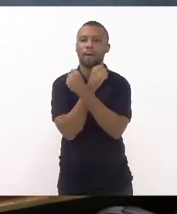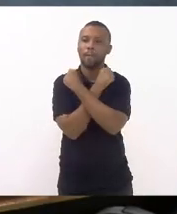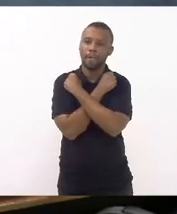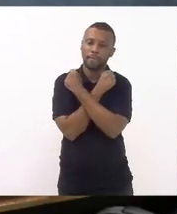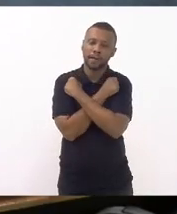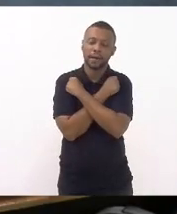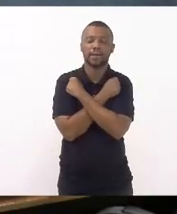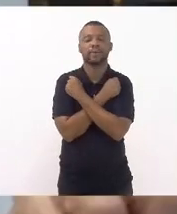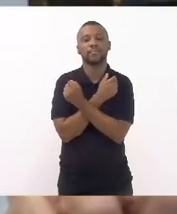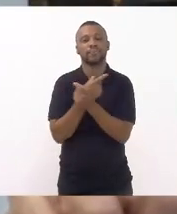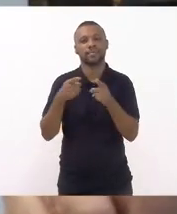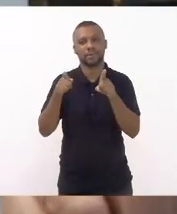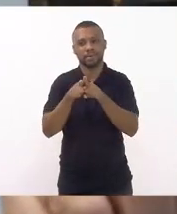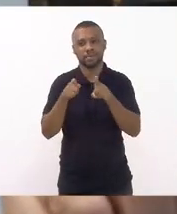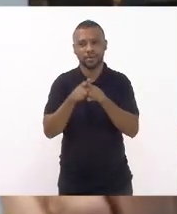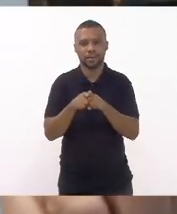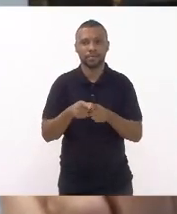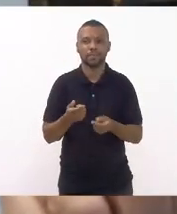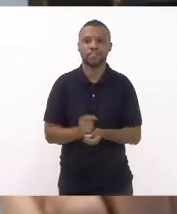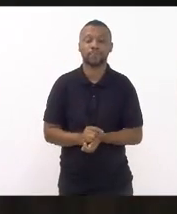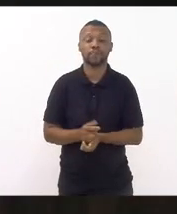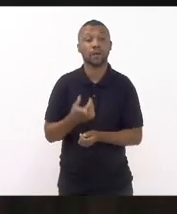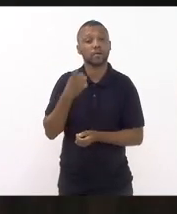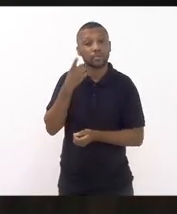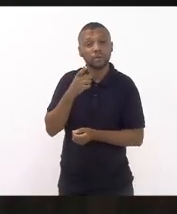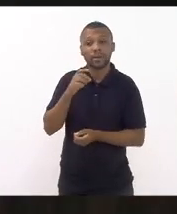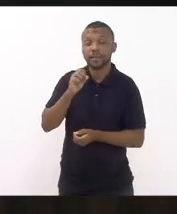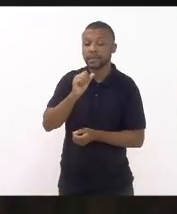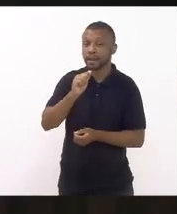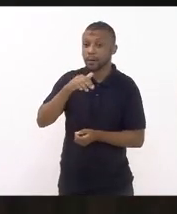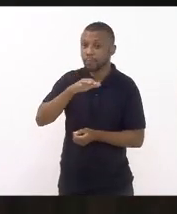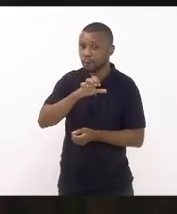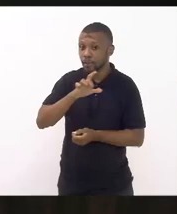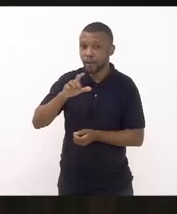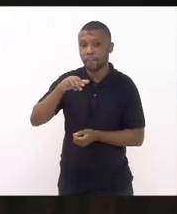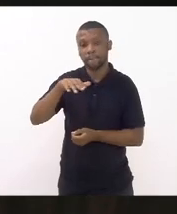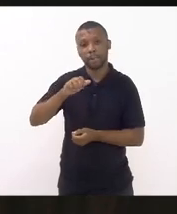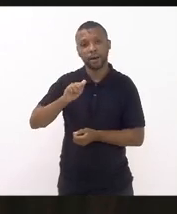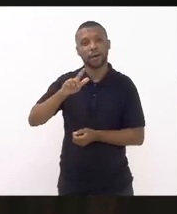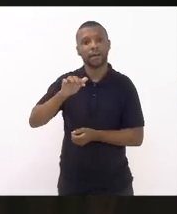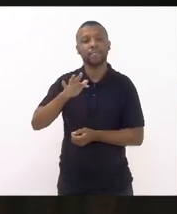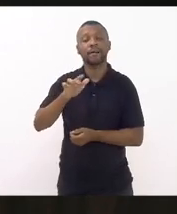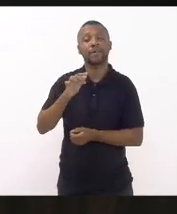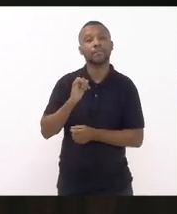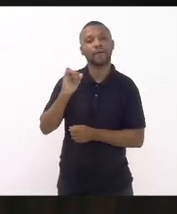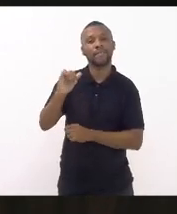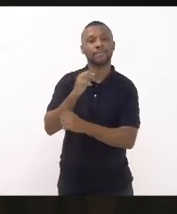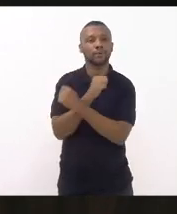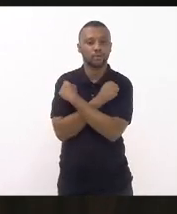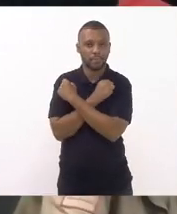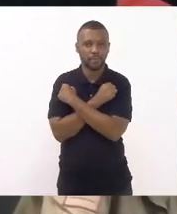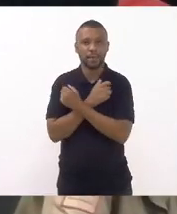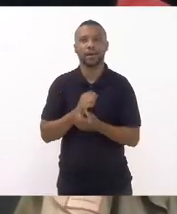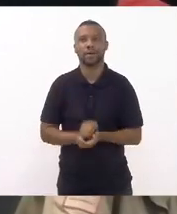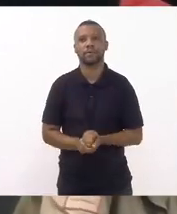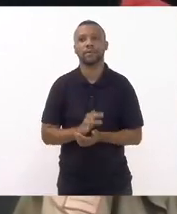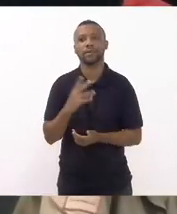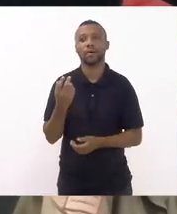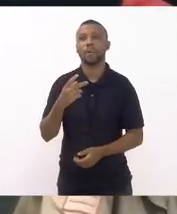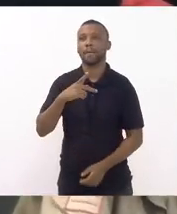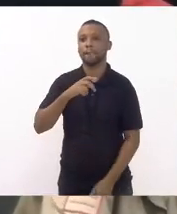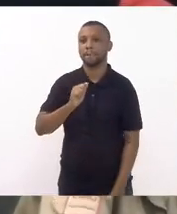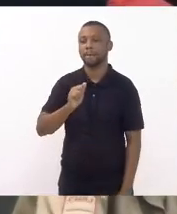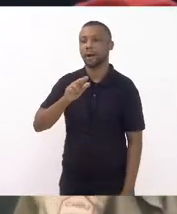abraço para ele também, Paulo Ramos. Presidente. O deputado Samuel Malafaia está mandando um abraço também. Presidente, o Paulo